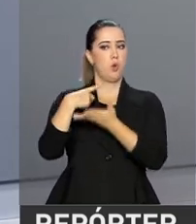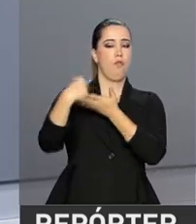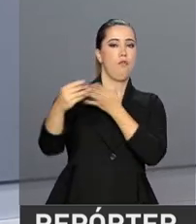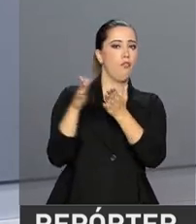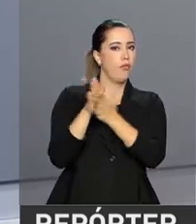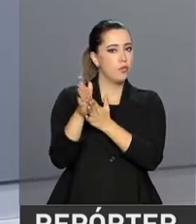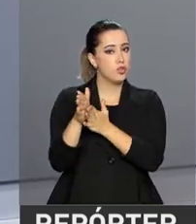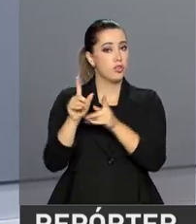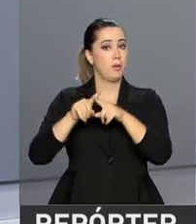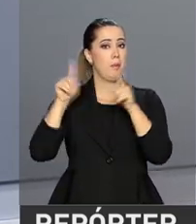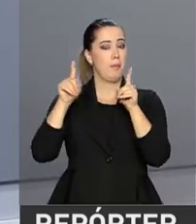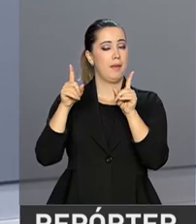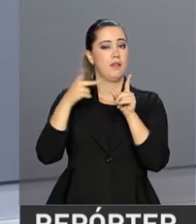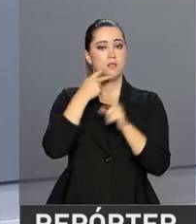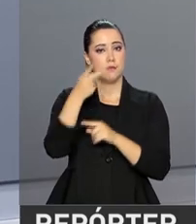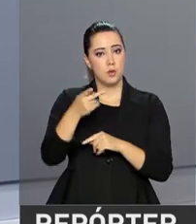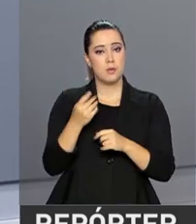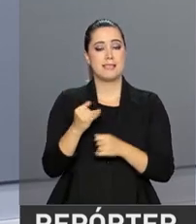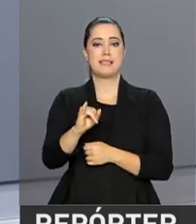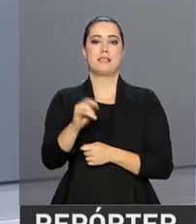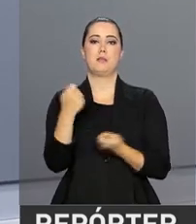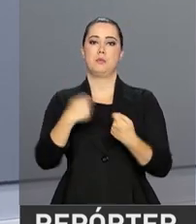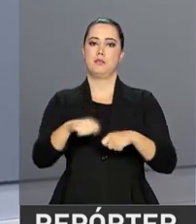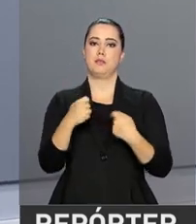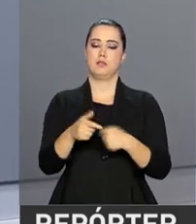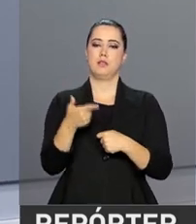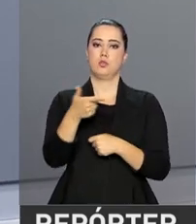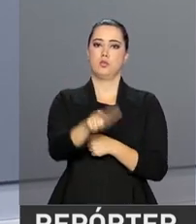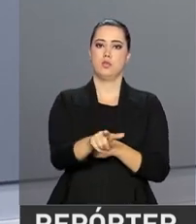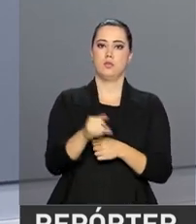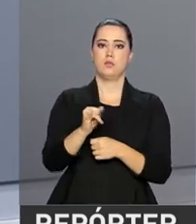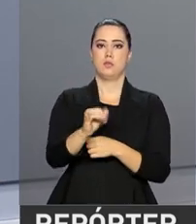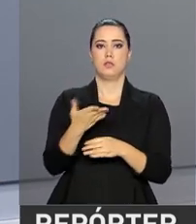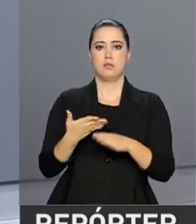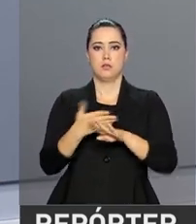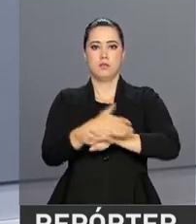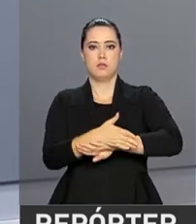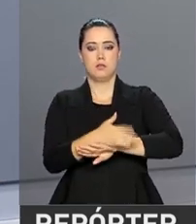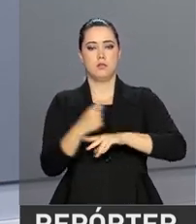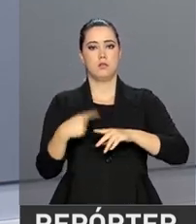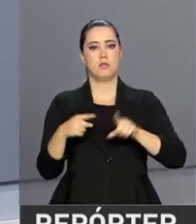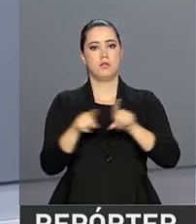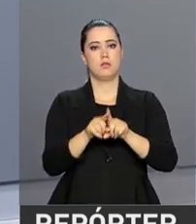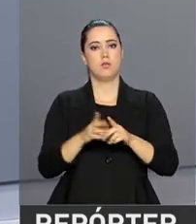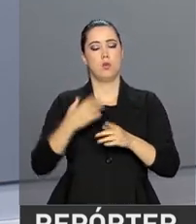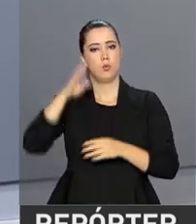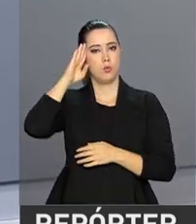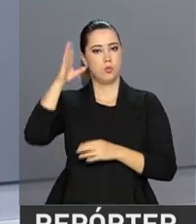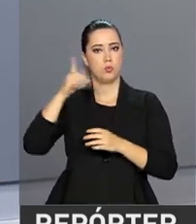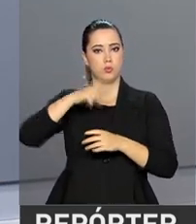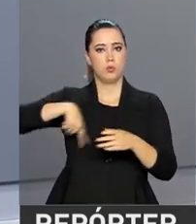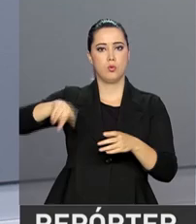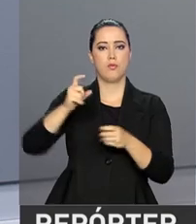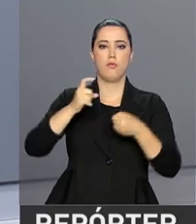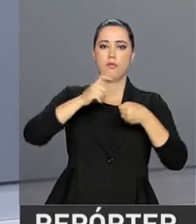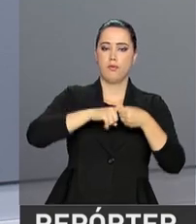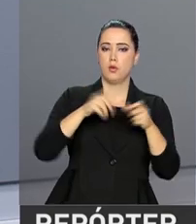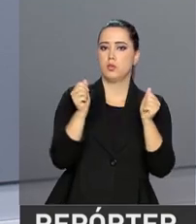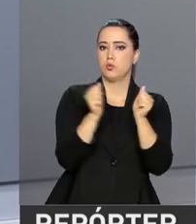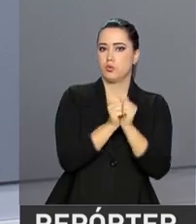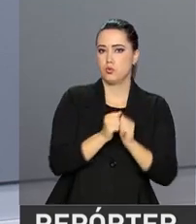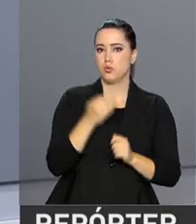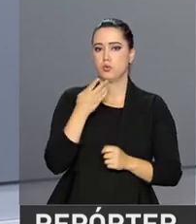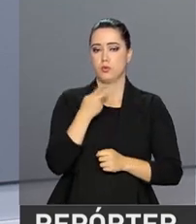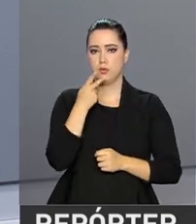rocinha o ministro garantiu que caso os criminosos que tentaram invadir a favela voltem às tropas federais também vão voltar